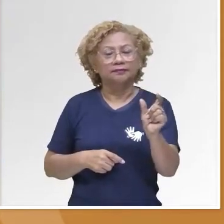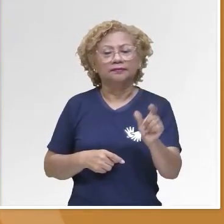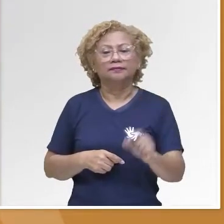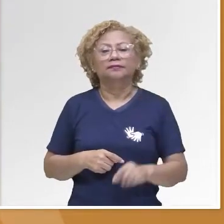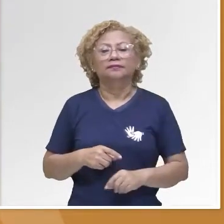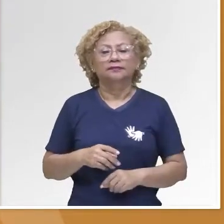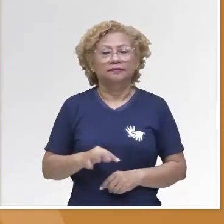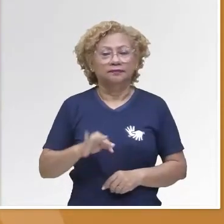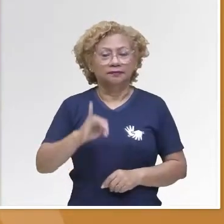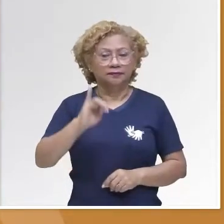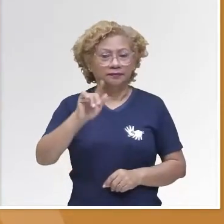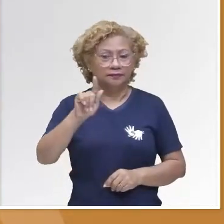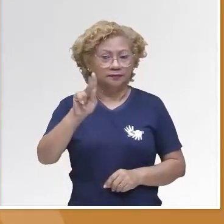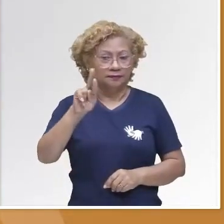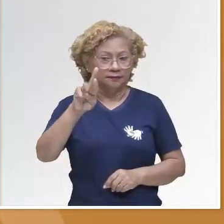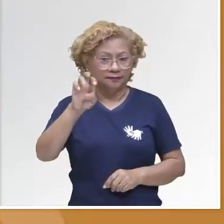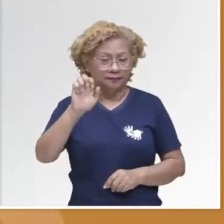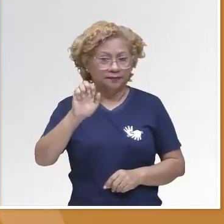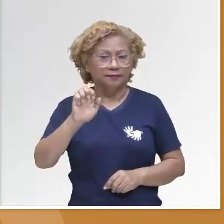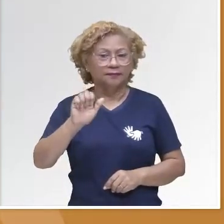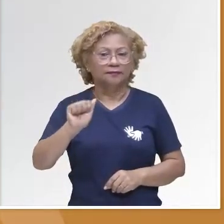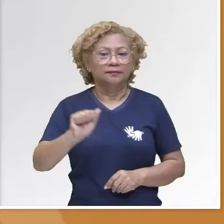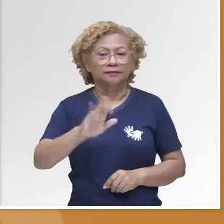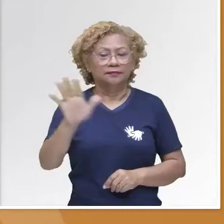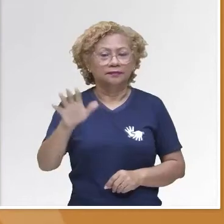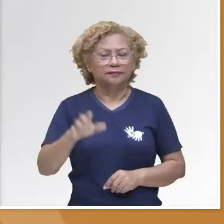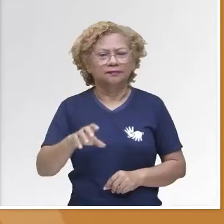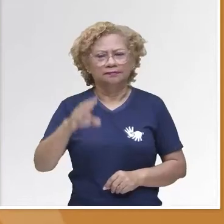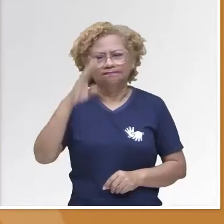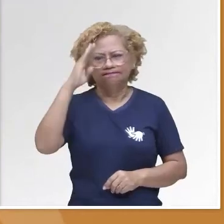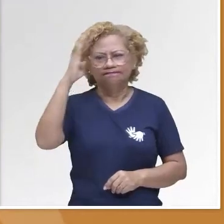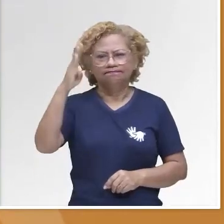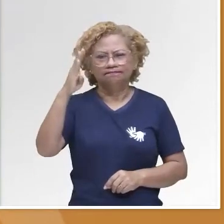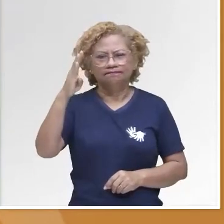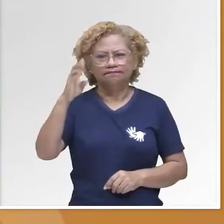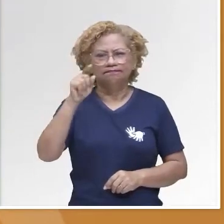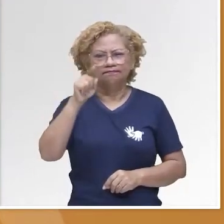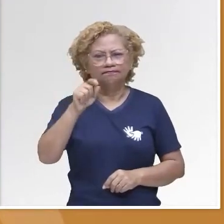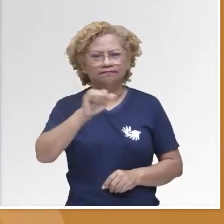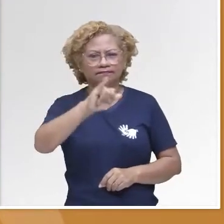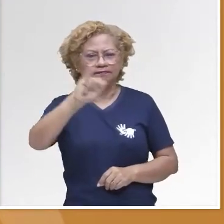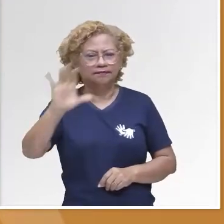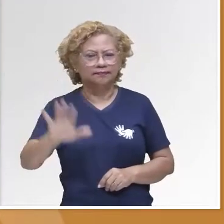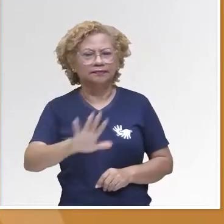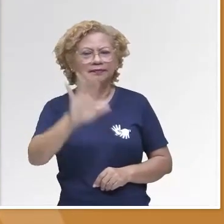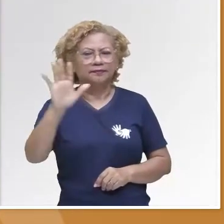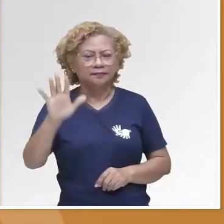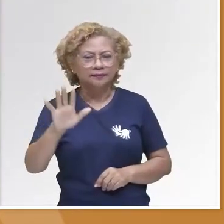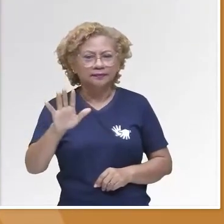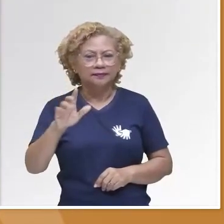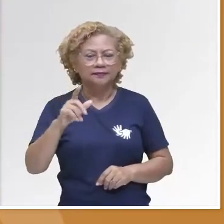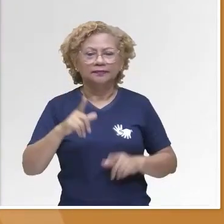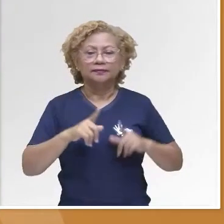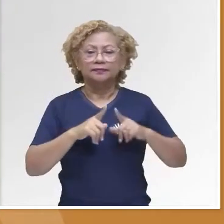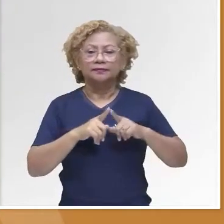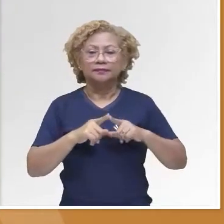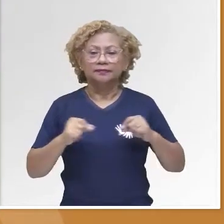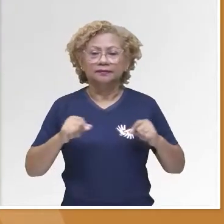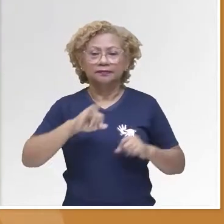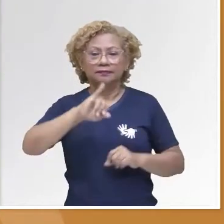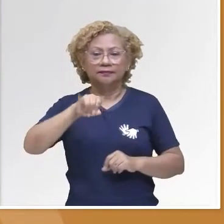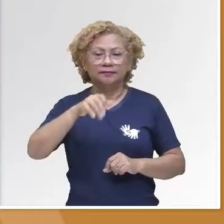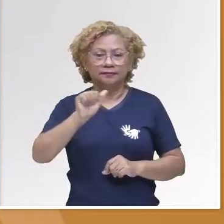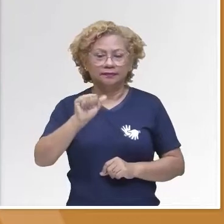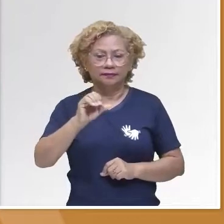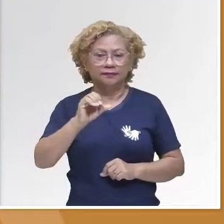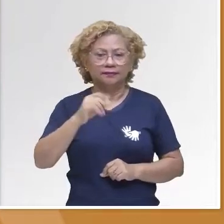falar principalmente do Japão, né? Por isso que vocês estão observando aqui ao meu lado várias imagens, né,